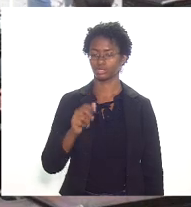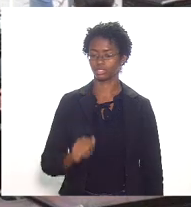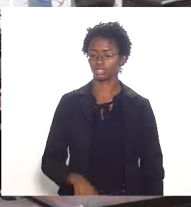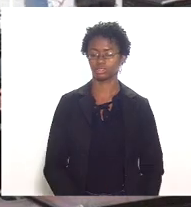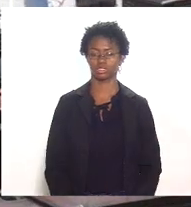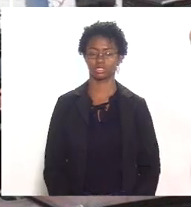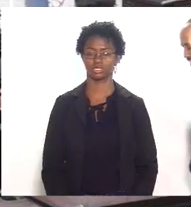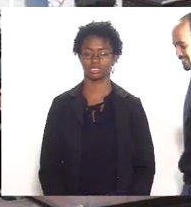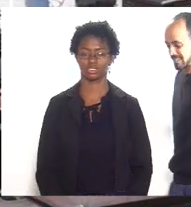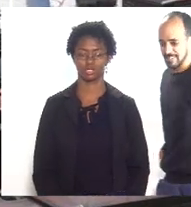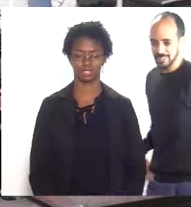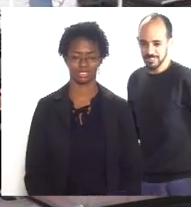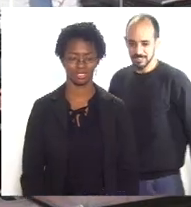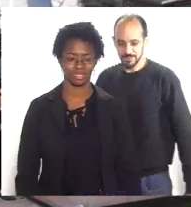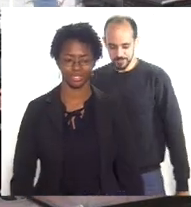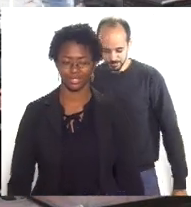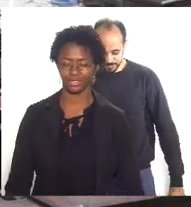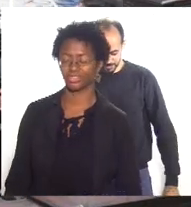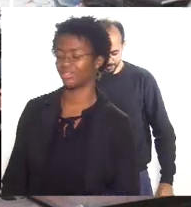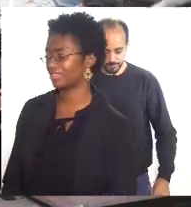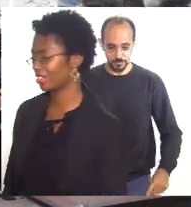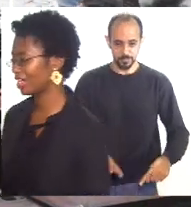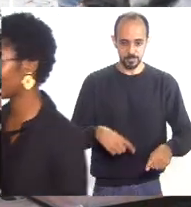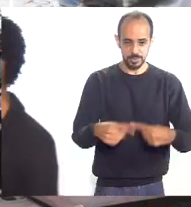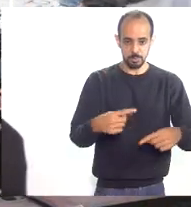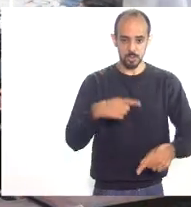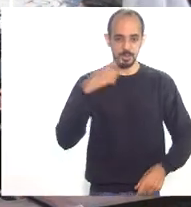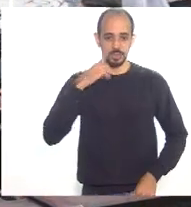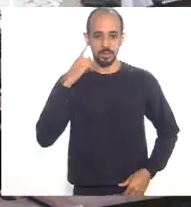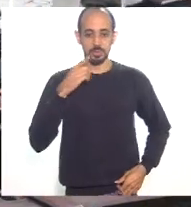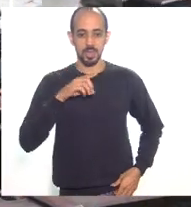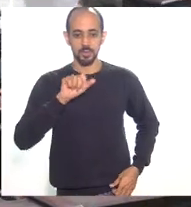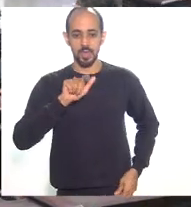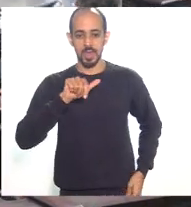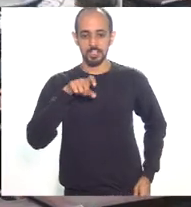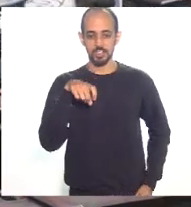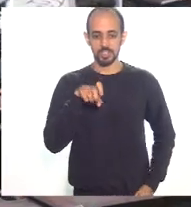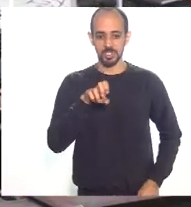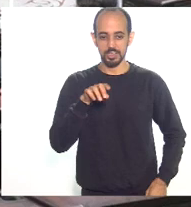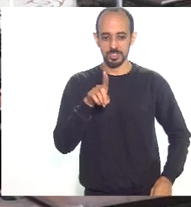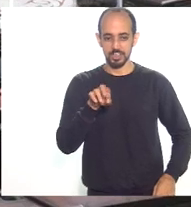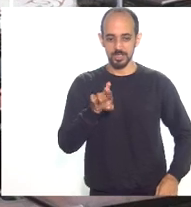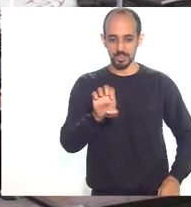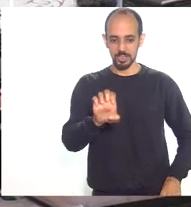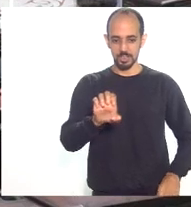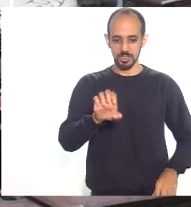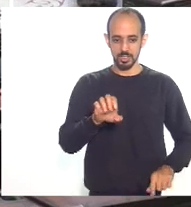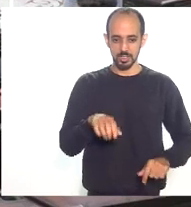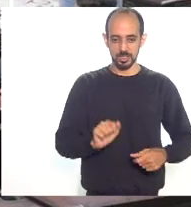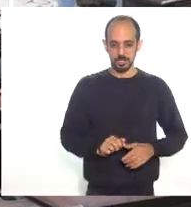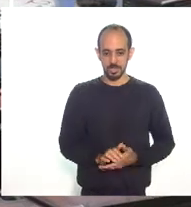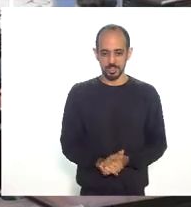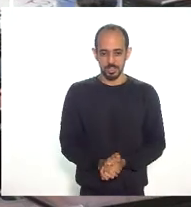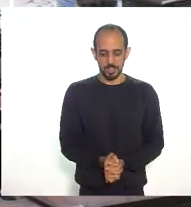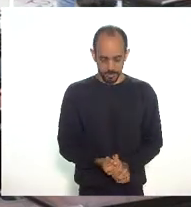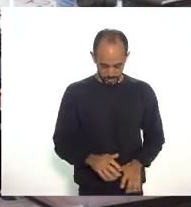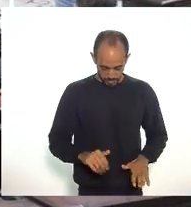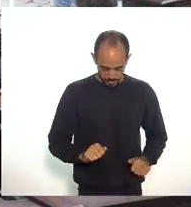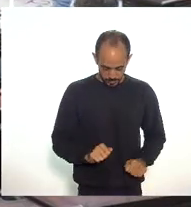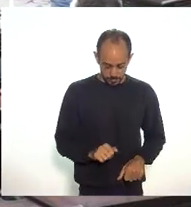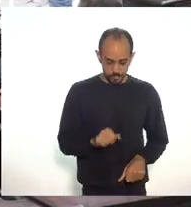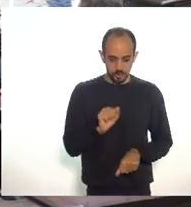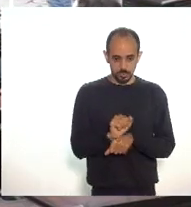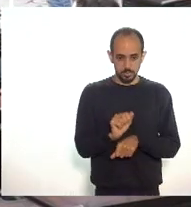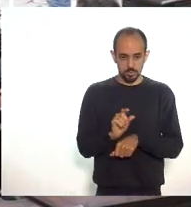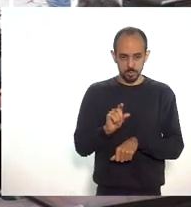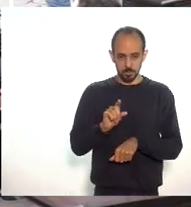depois Deputado Alexandre e o rei de Madureira o Imperador de Madureira ao final do o Alexandre o restante só deu início